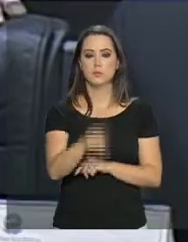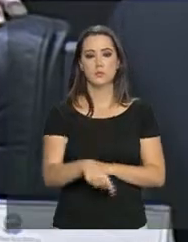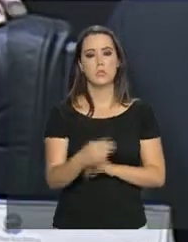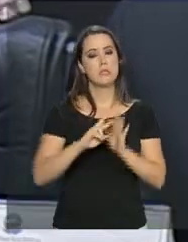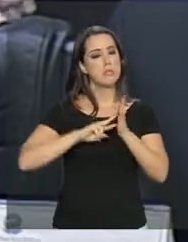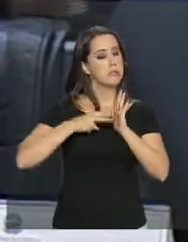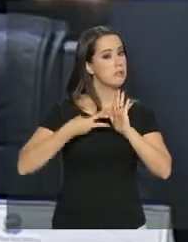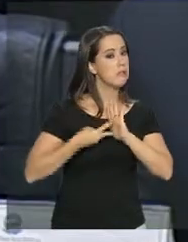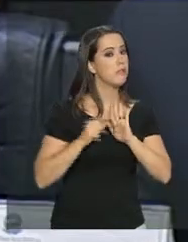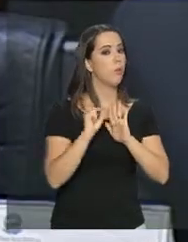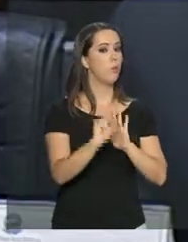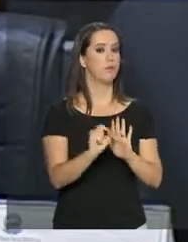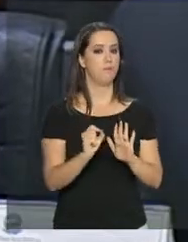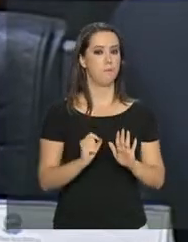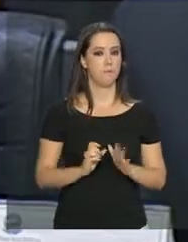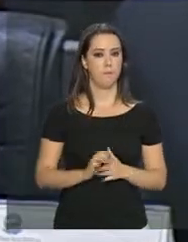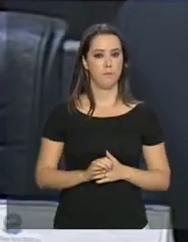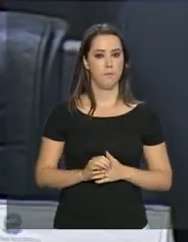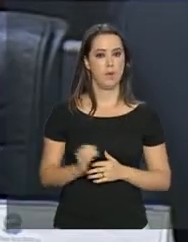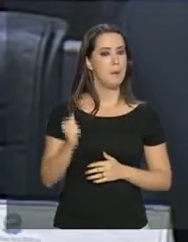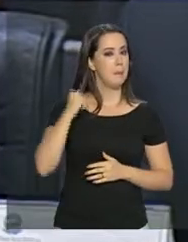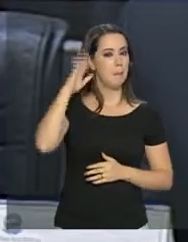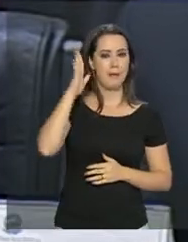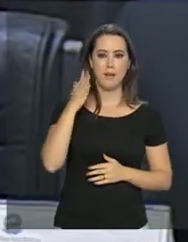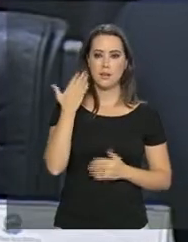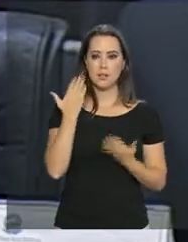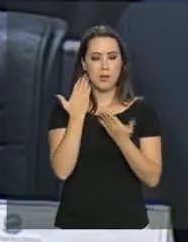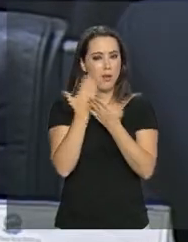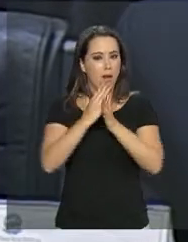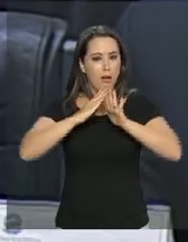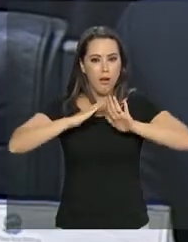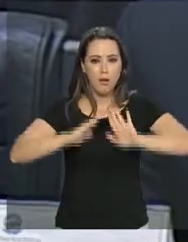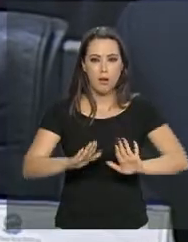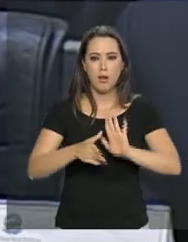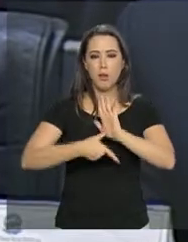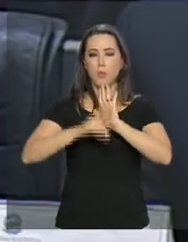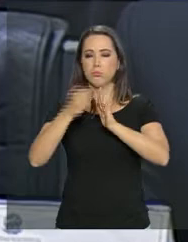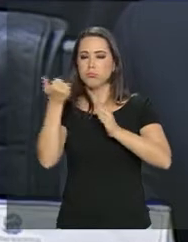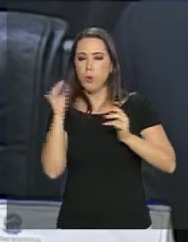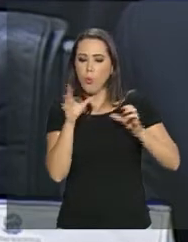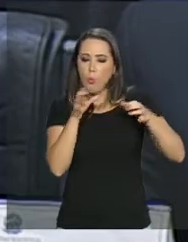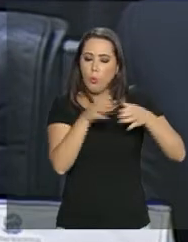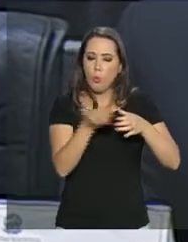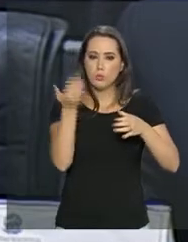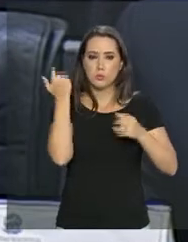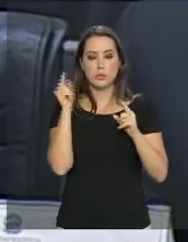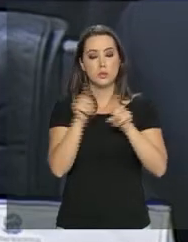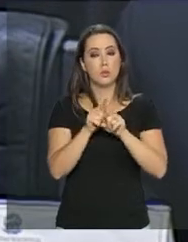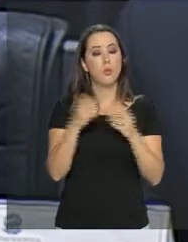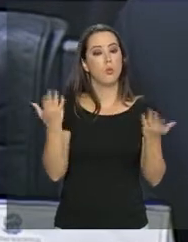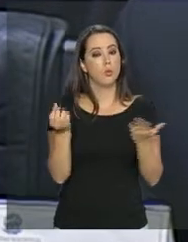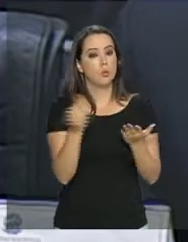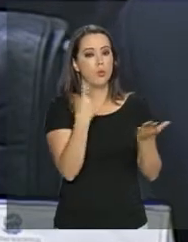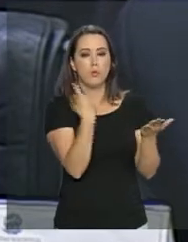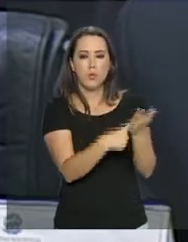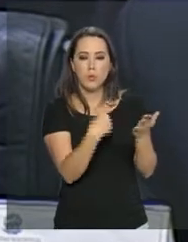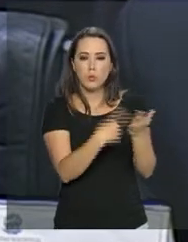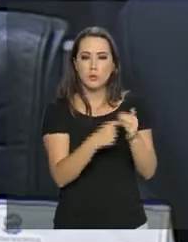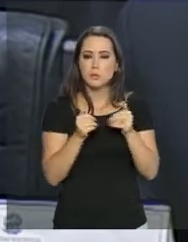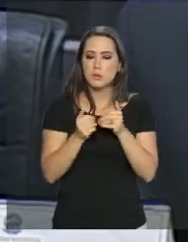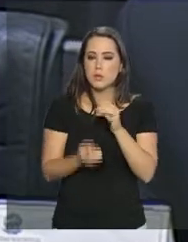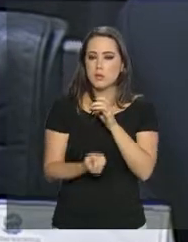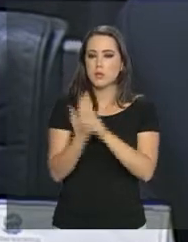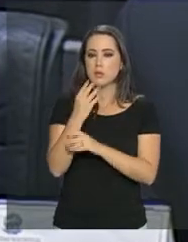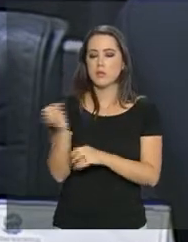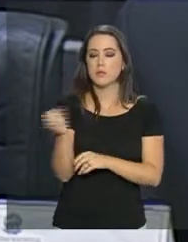representou mais do que um rompimento com a ordem anterior um compromisso como a instauração de